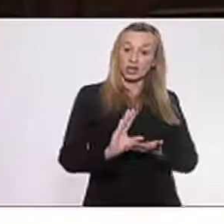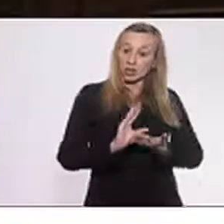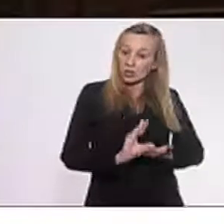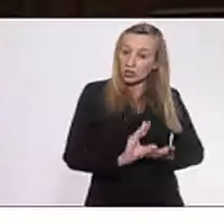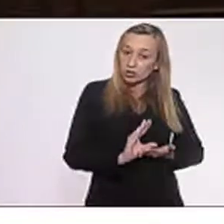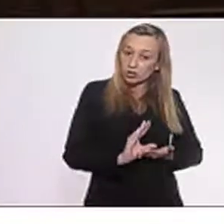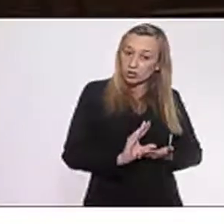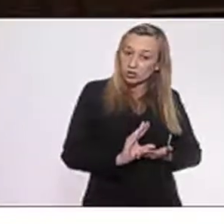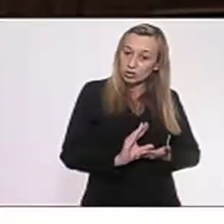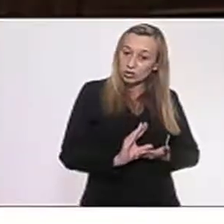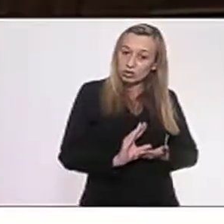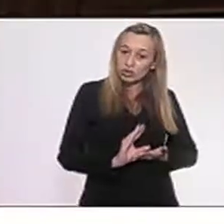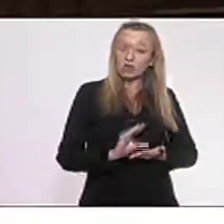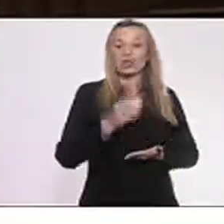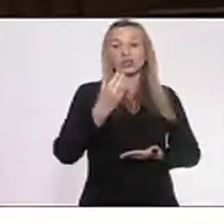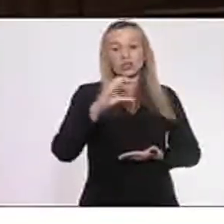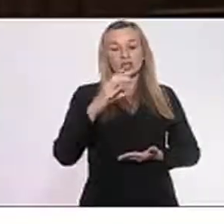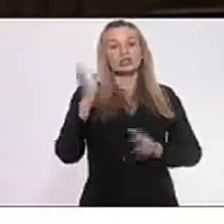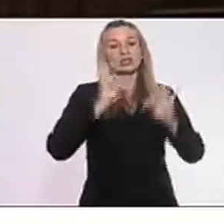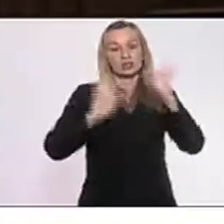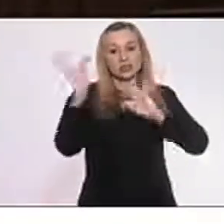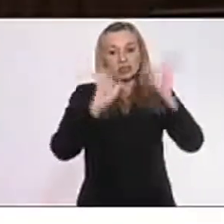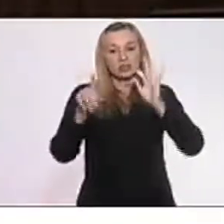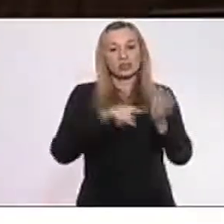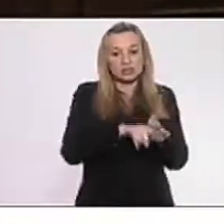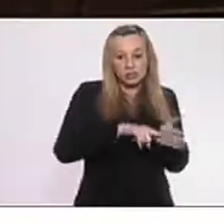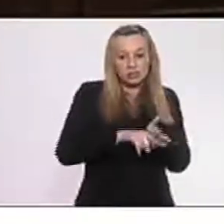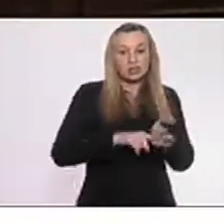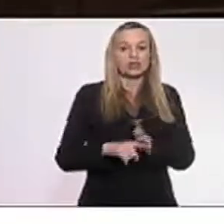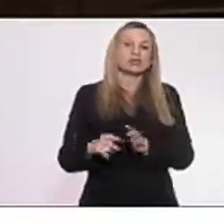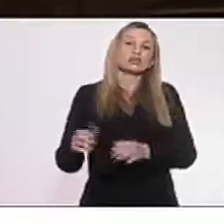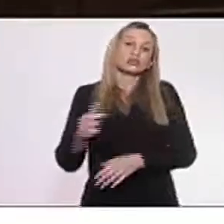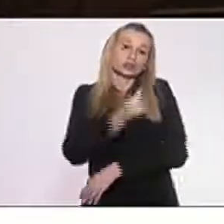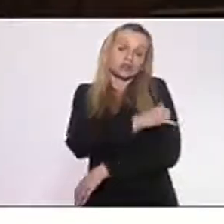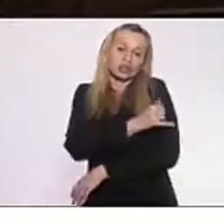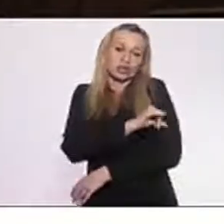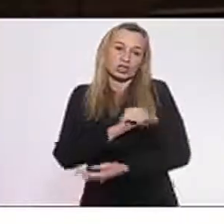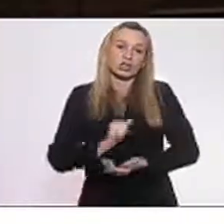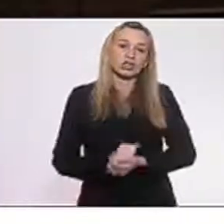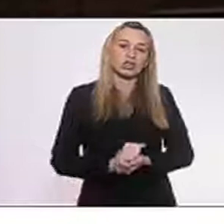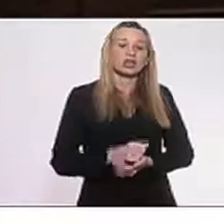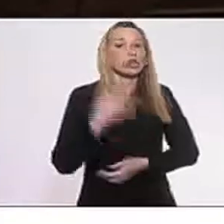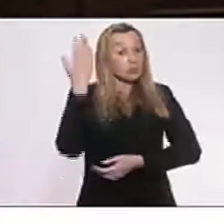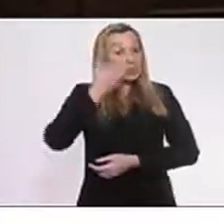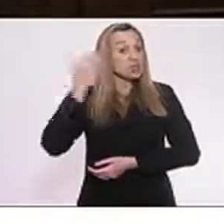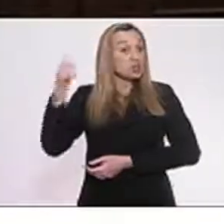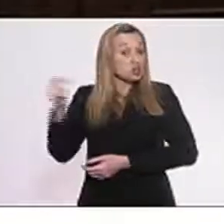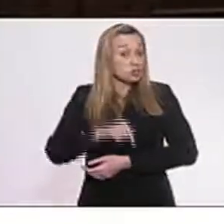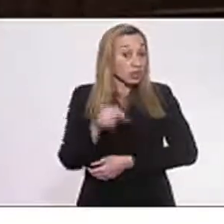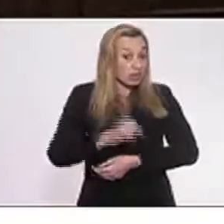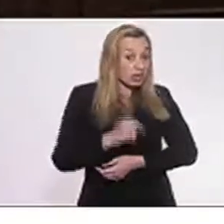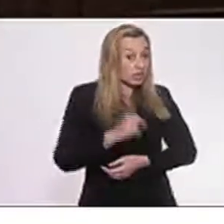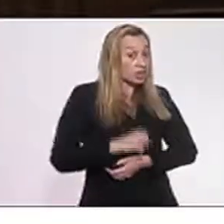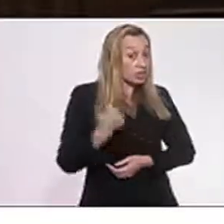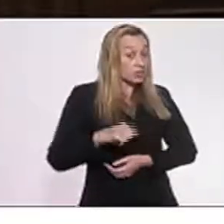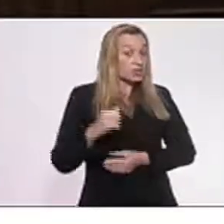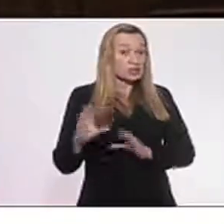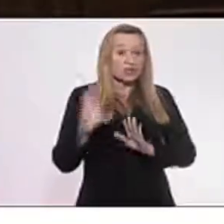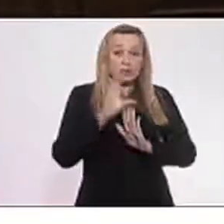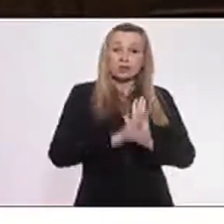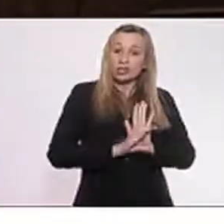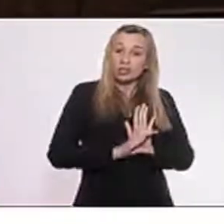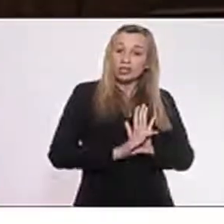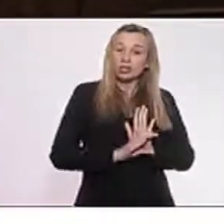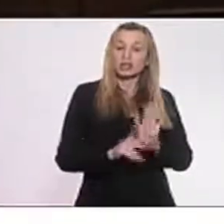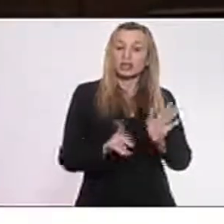no orçamento da ciência, da pesquisa, da formação de quadros no Rio de Janeiro. Se houver uma mensagem para cá e terá que ser uma emenda à Constituição do